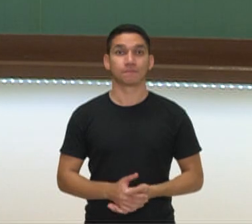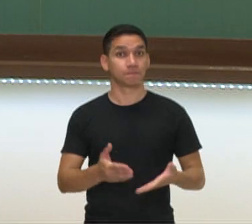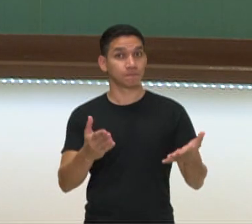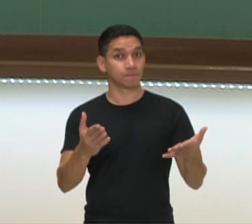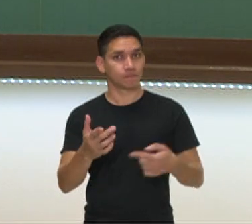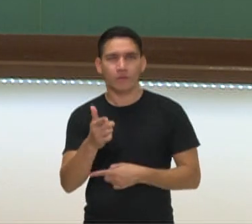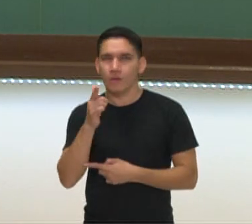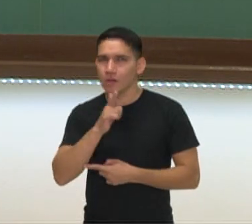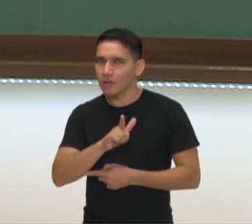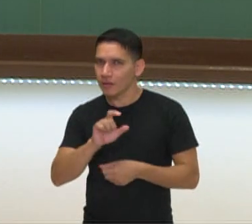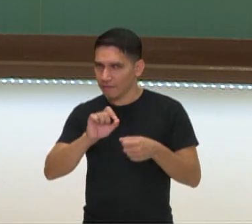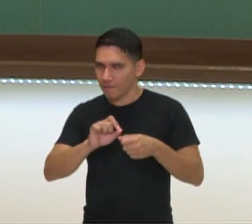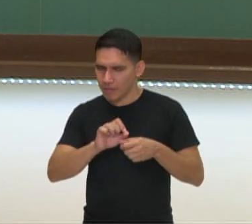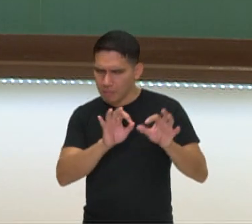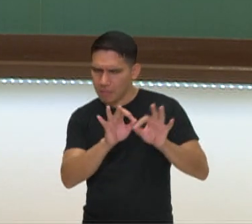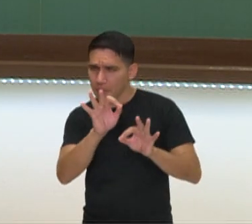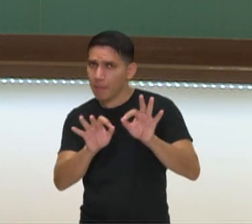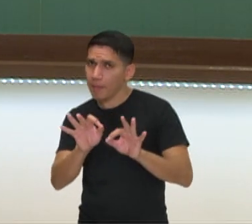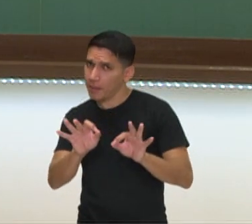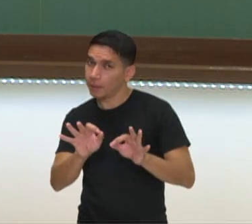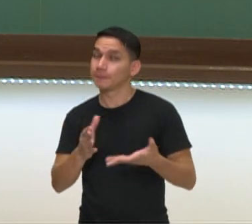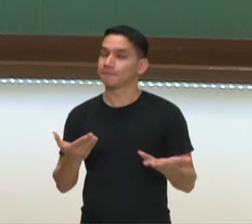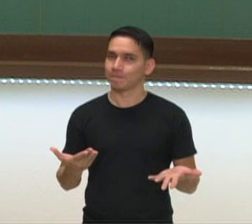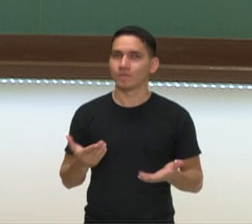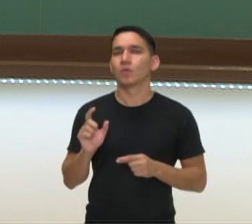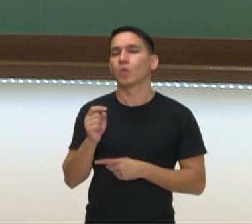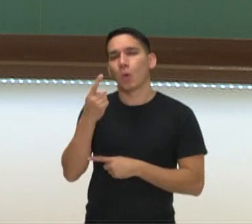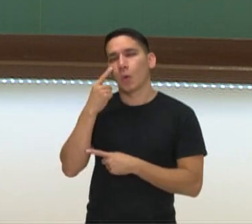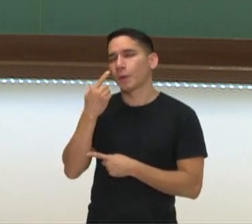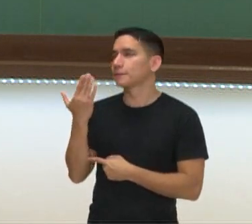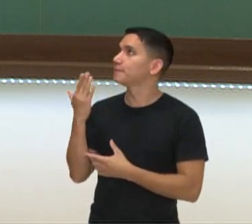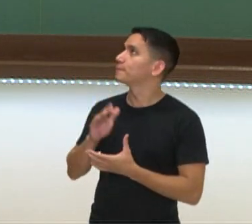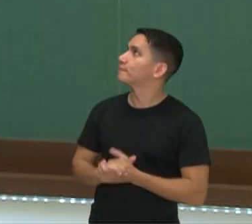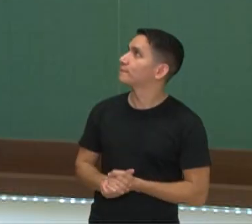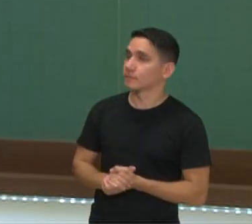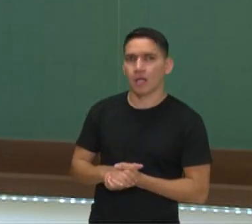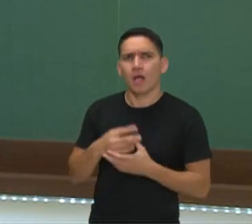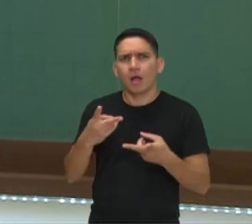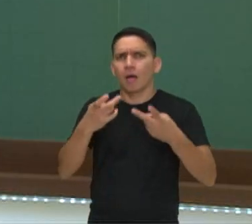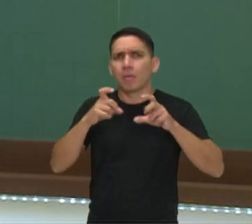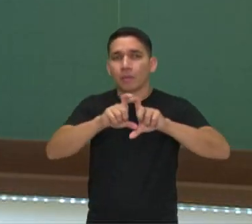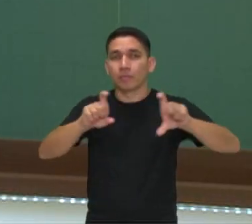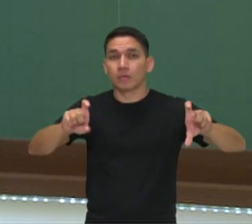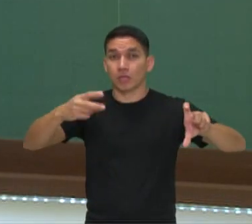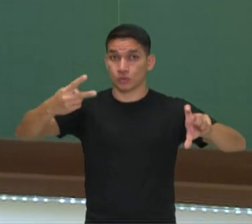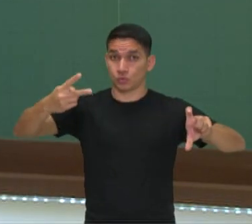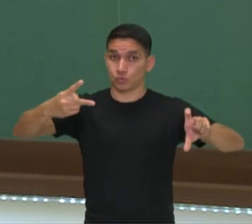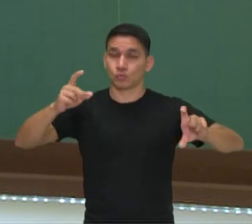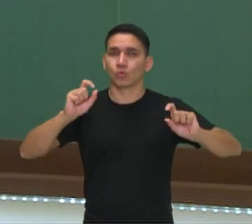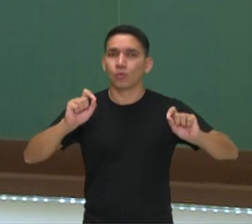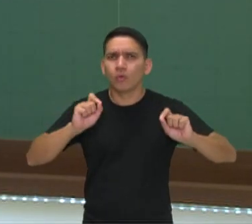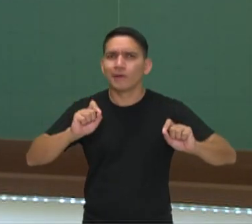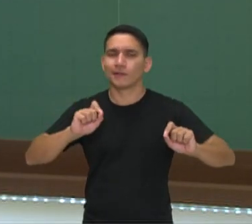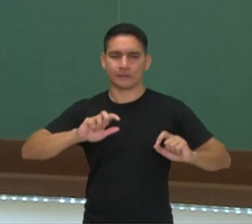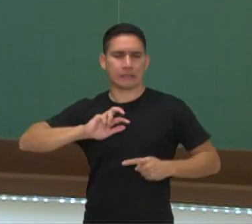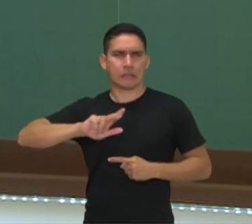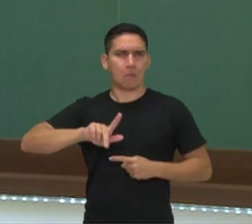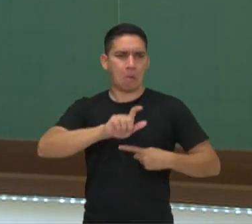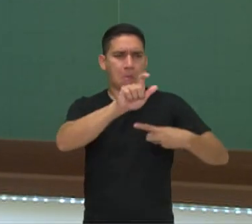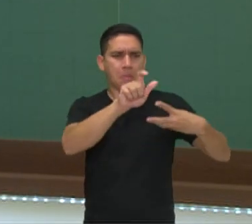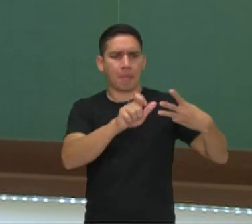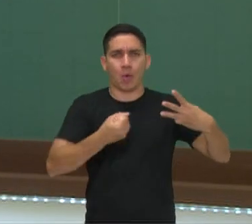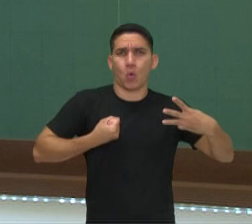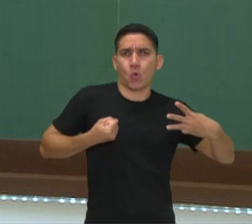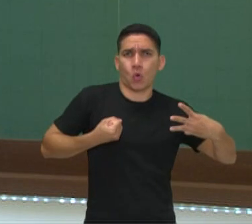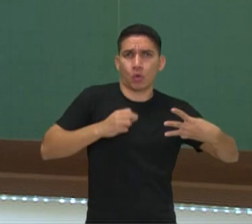E essa, conseguiu mexer um pouquinho? Vamos lá então. A gente se depara com essa equação do segundo grau e ela não é um trinômio. Por